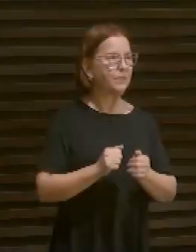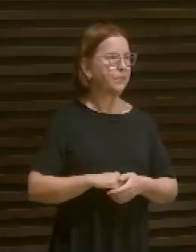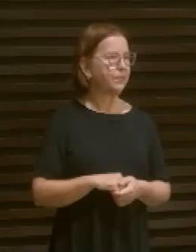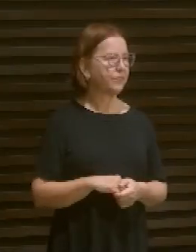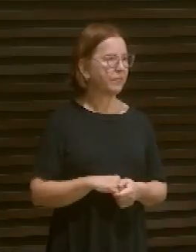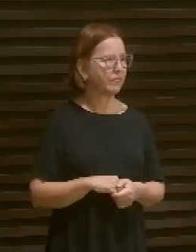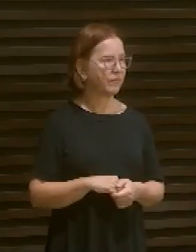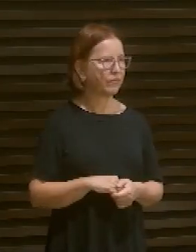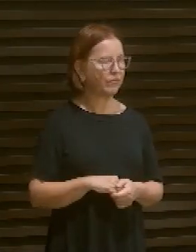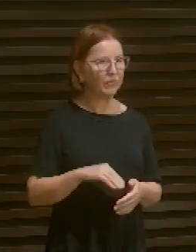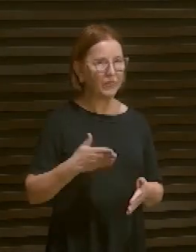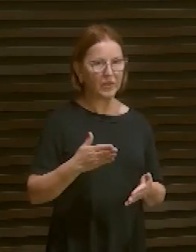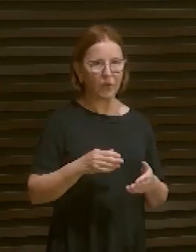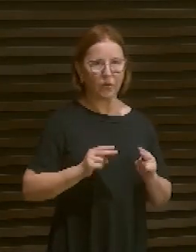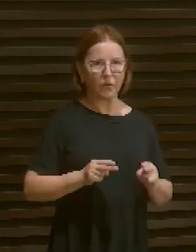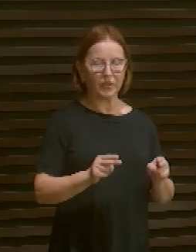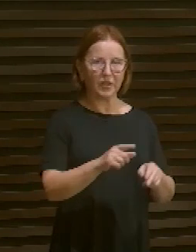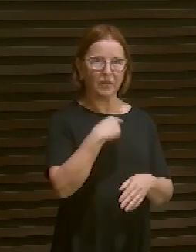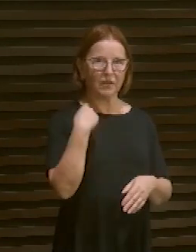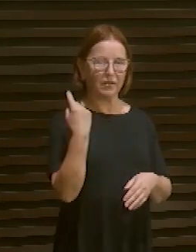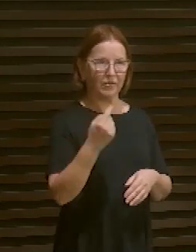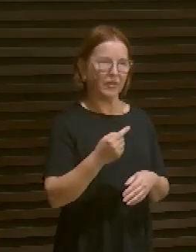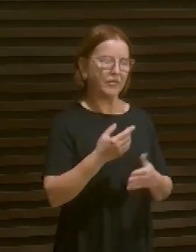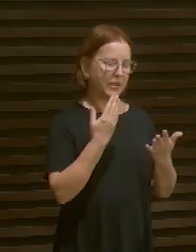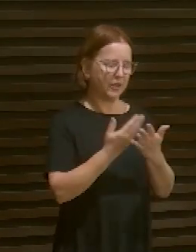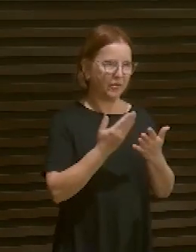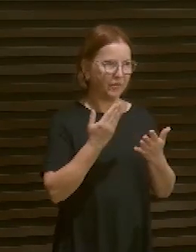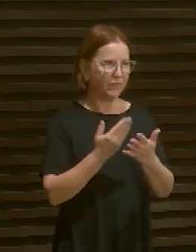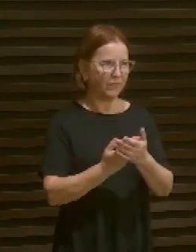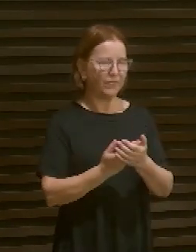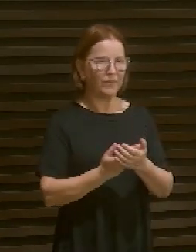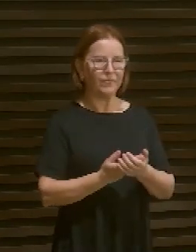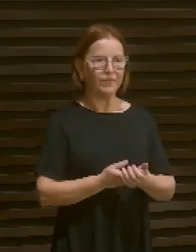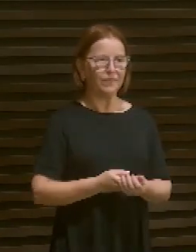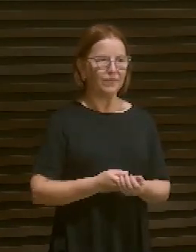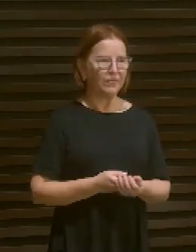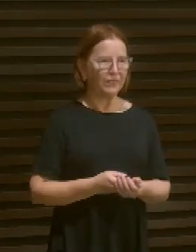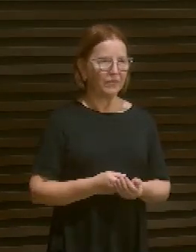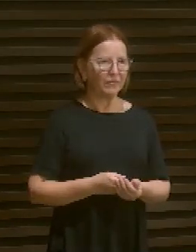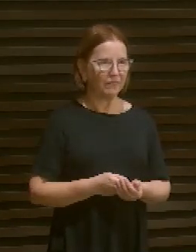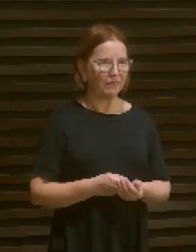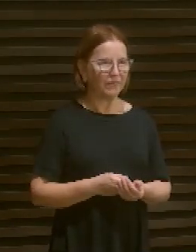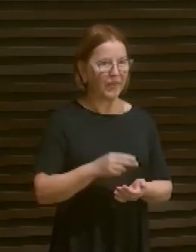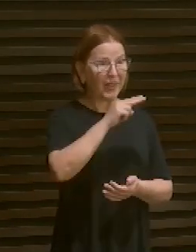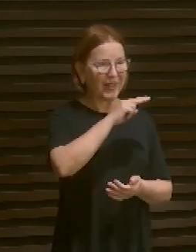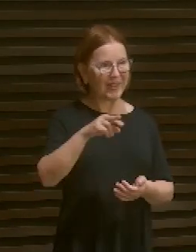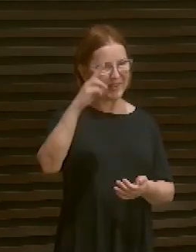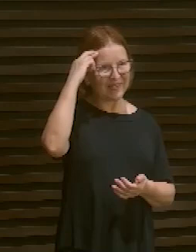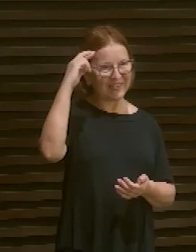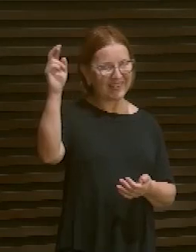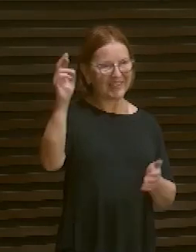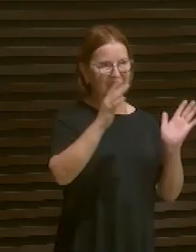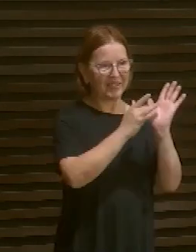Então, meus irmãos, vamos continuar nossa peregrinação, nossa caminhada, em nome do Senhor Jesus